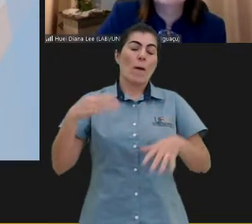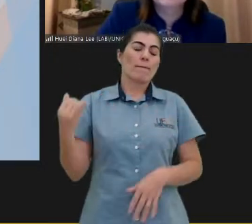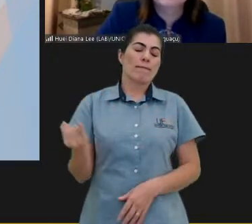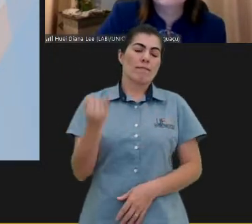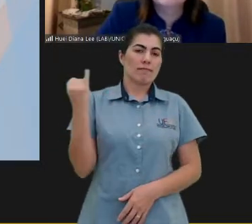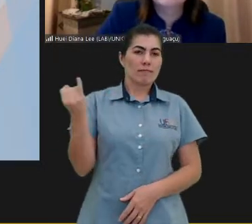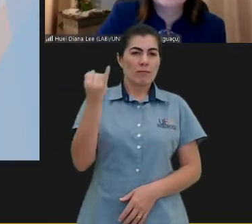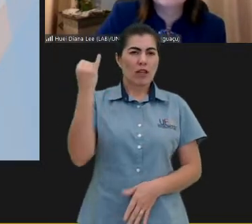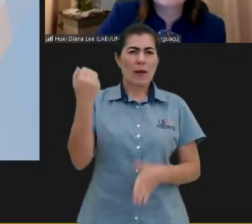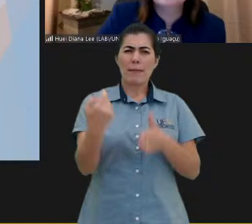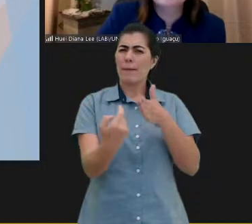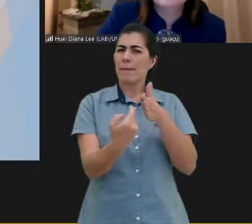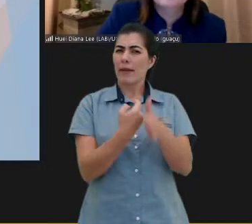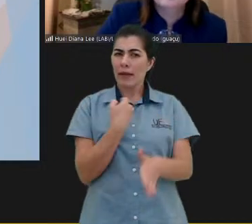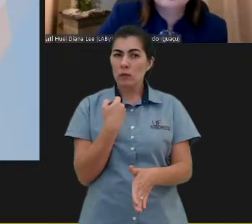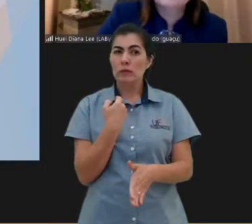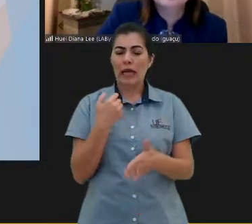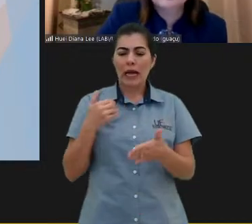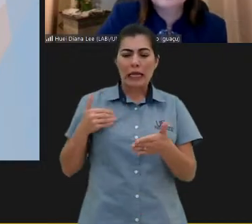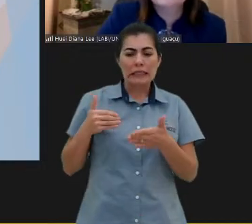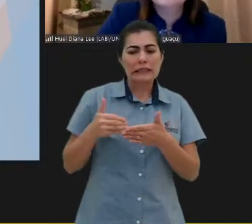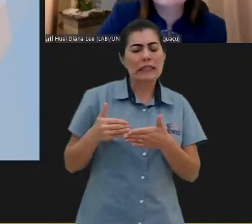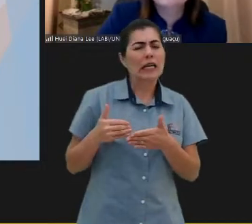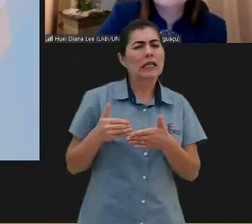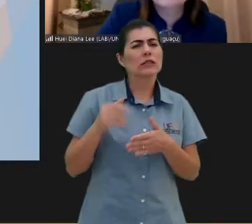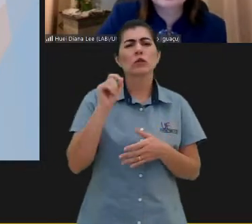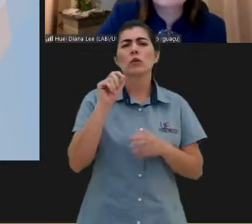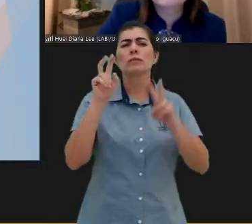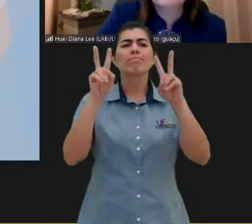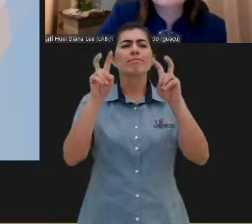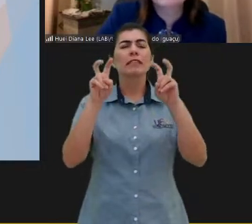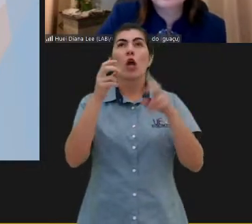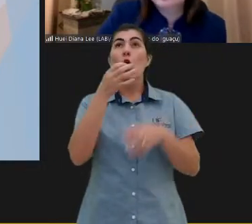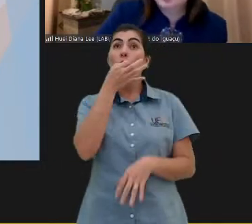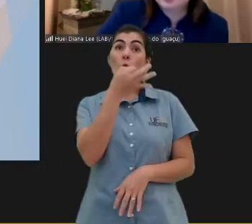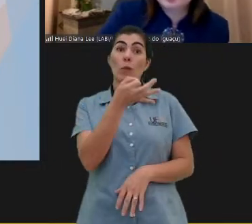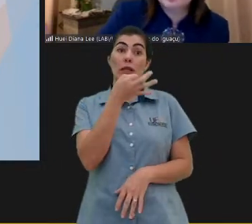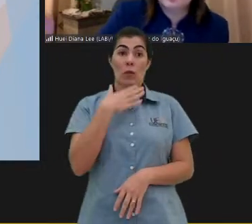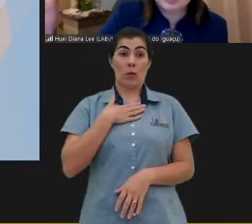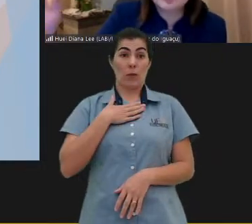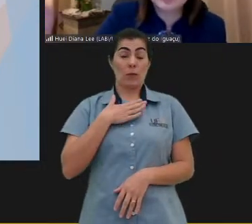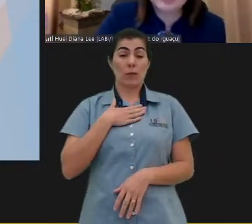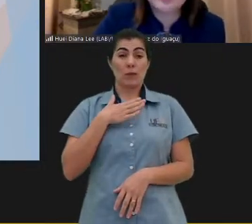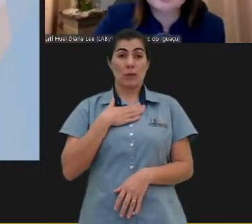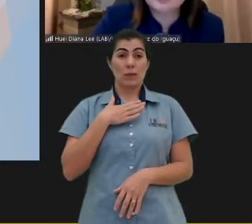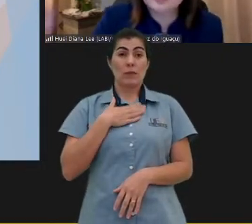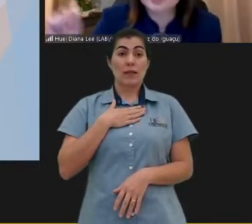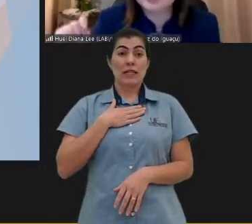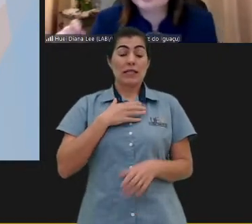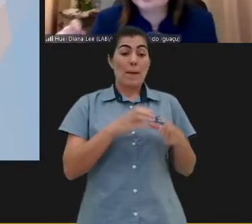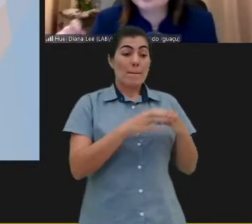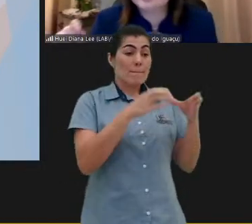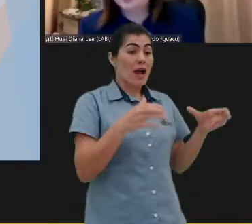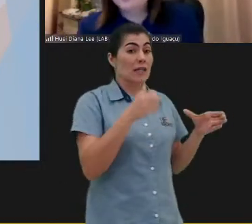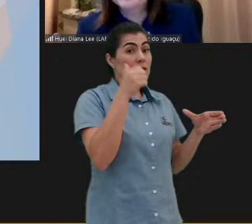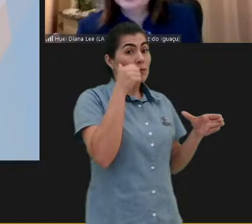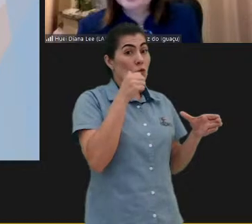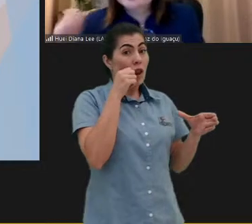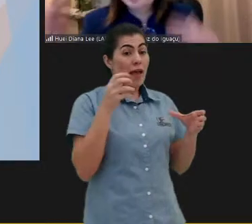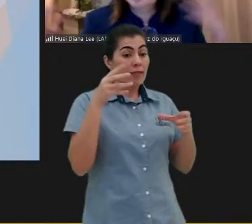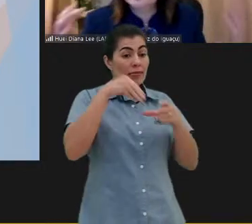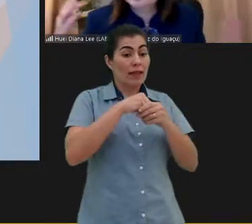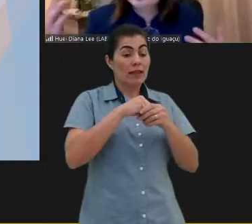Me perguntaram recente sobre a questão se eu achava que se houvesse, por exemplo, mais mulheres na inteligência